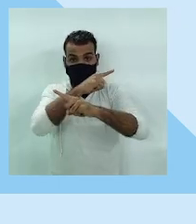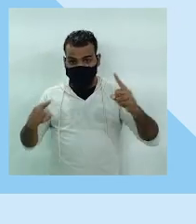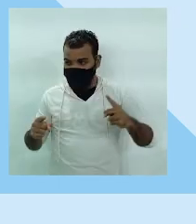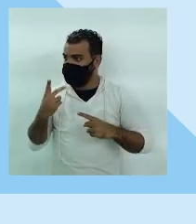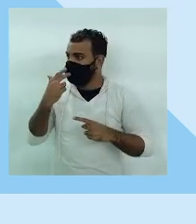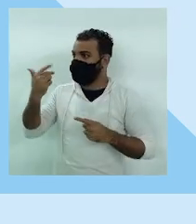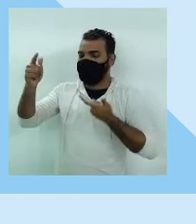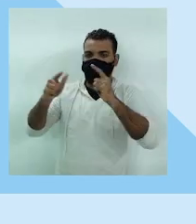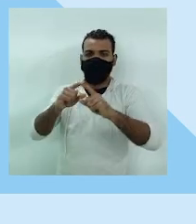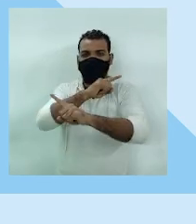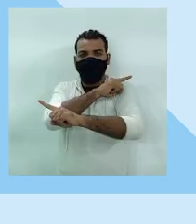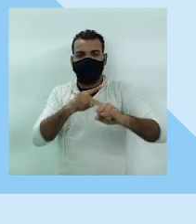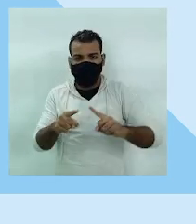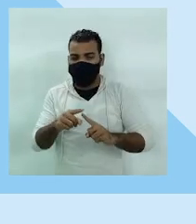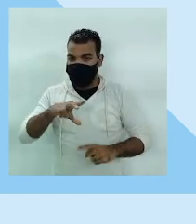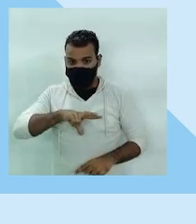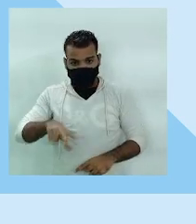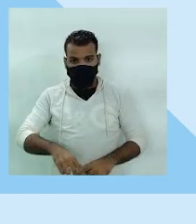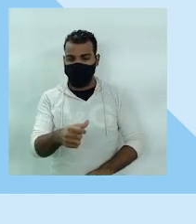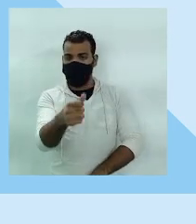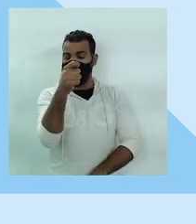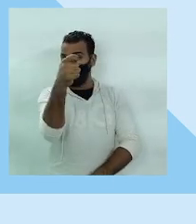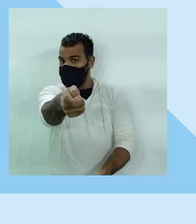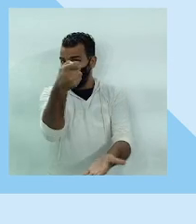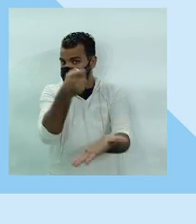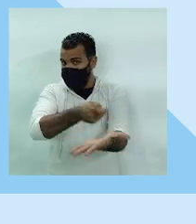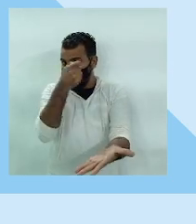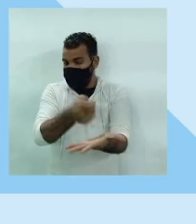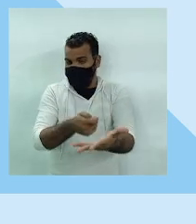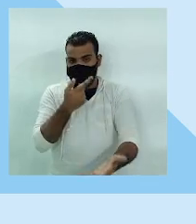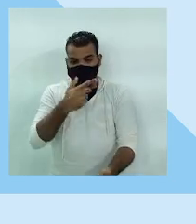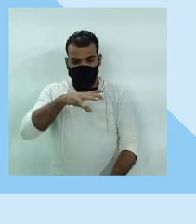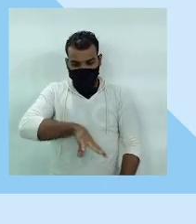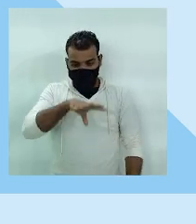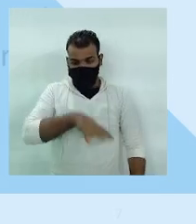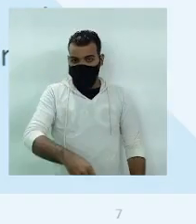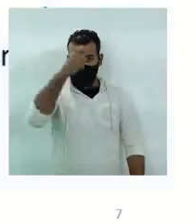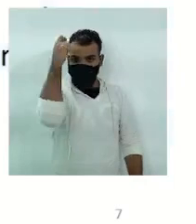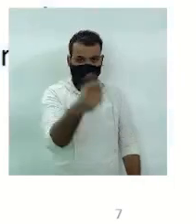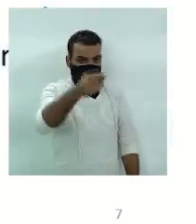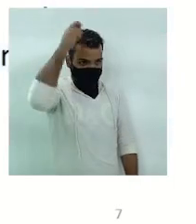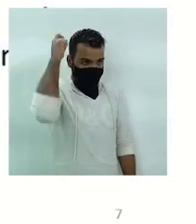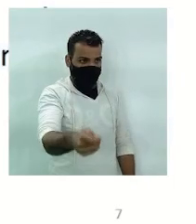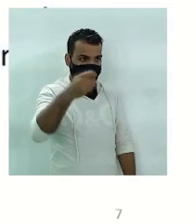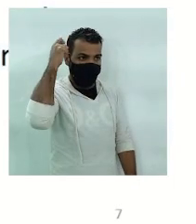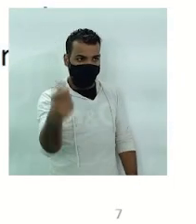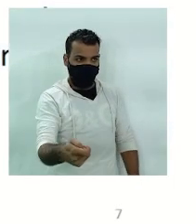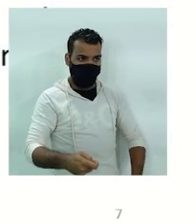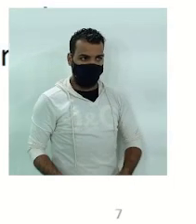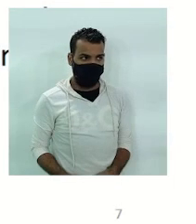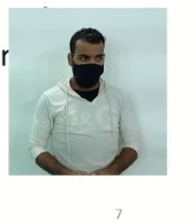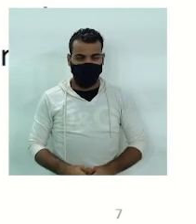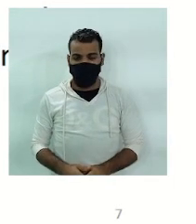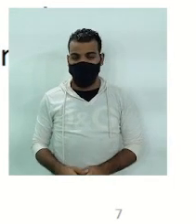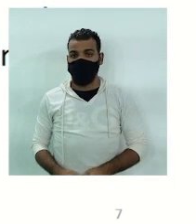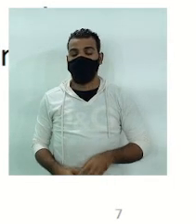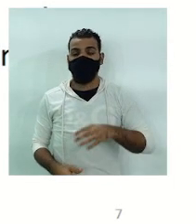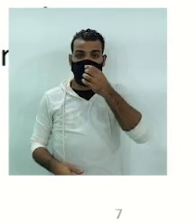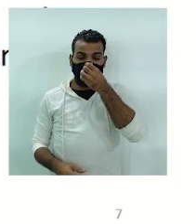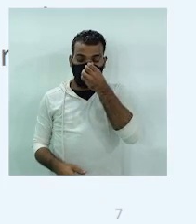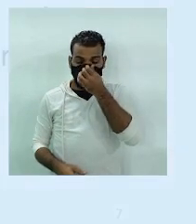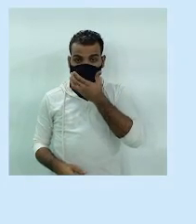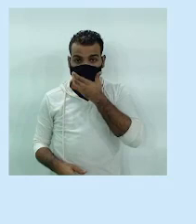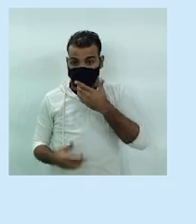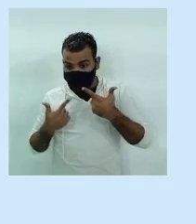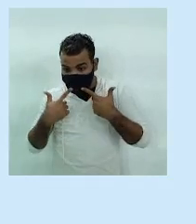portuguesa passou a ser uma exigência por parte dos colonizadores. Então, então aquele tronco